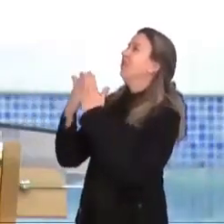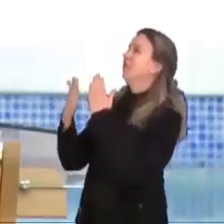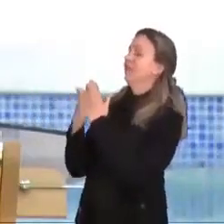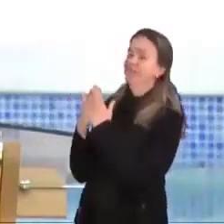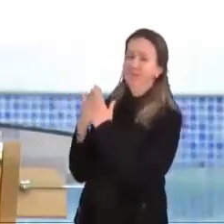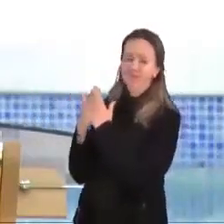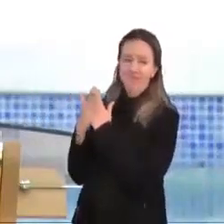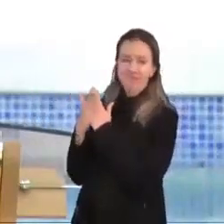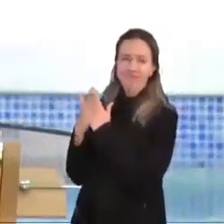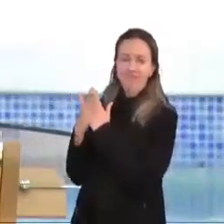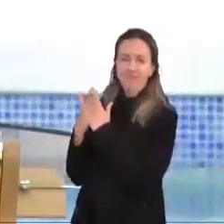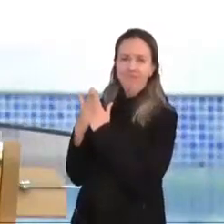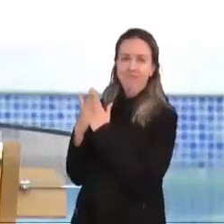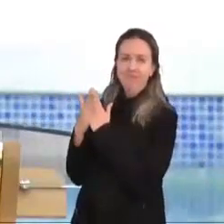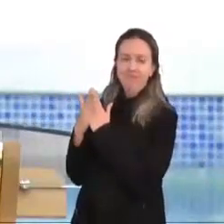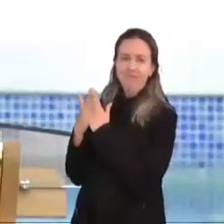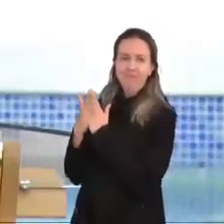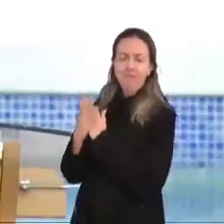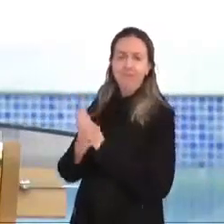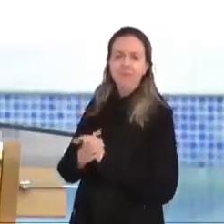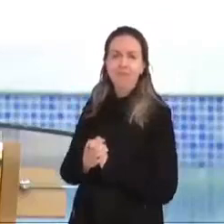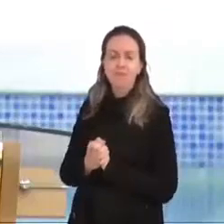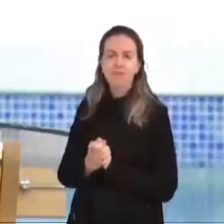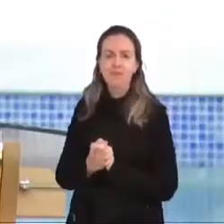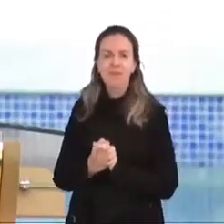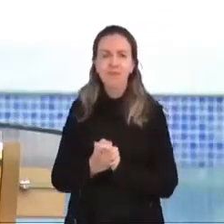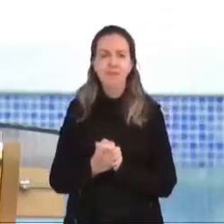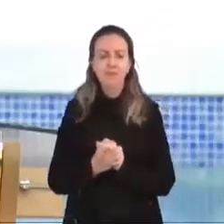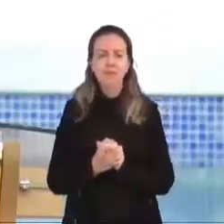Agora, observe mais.